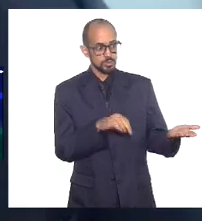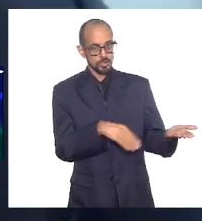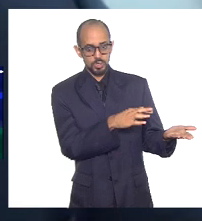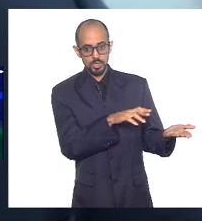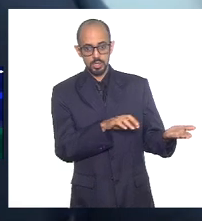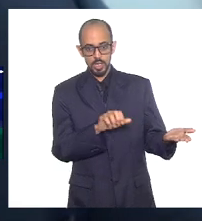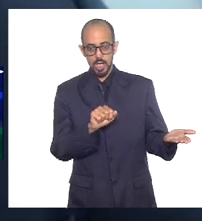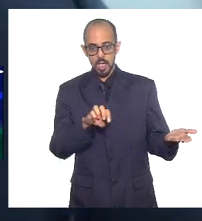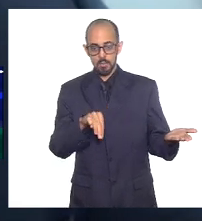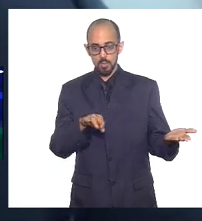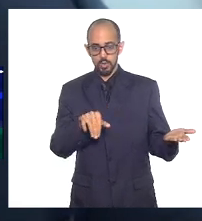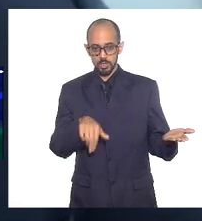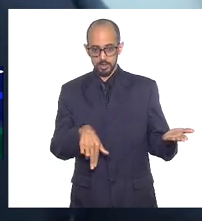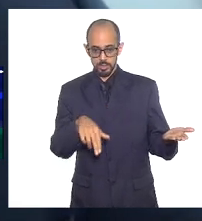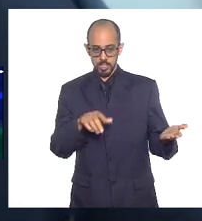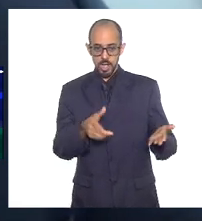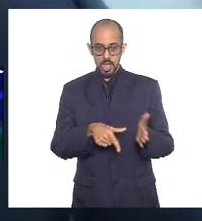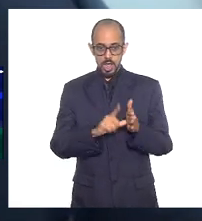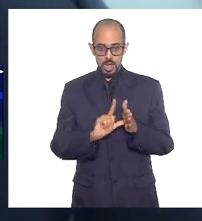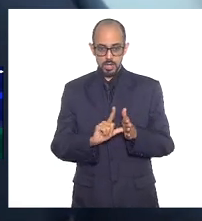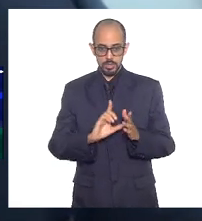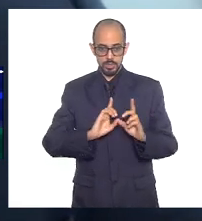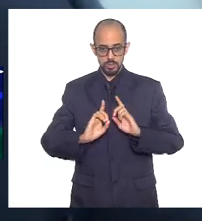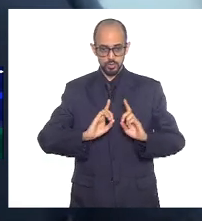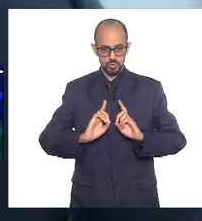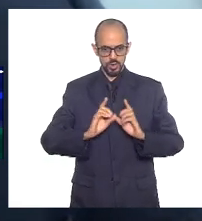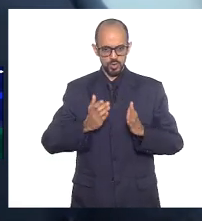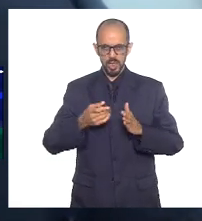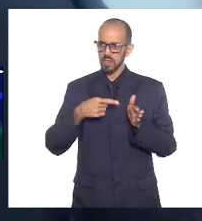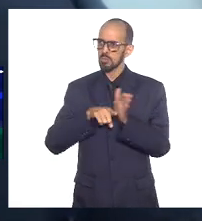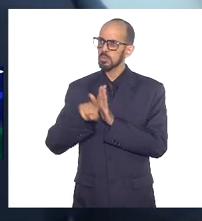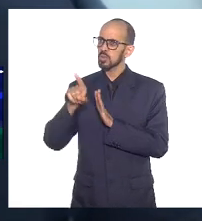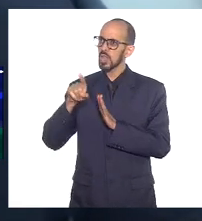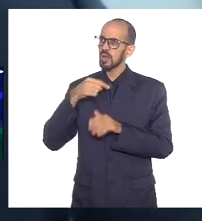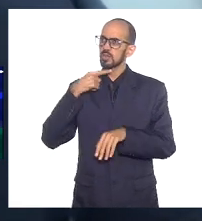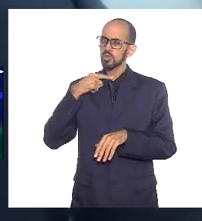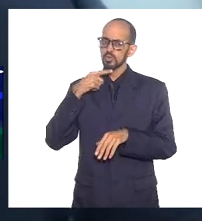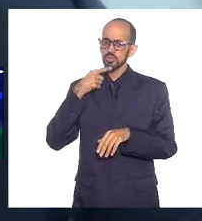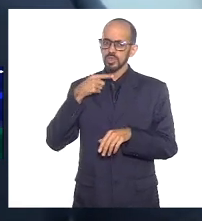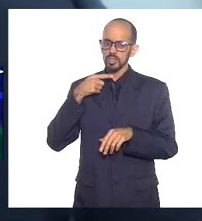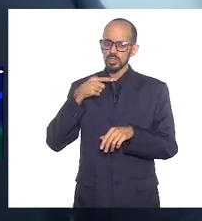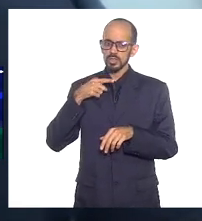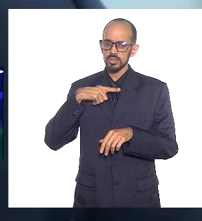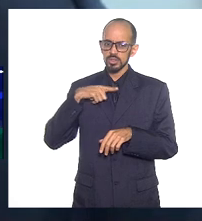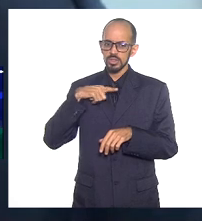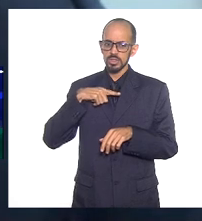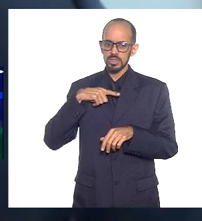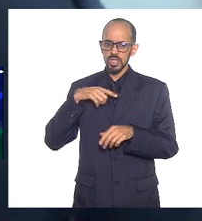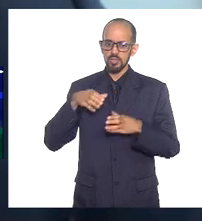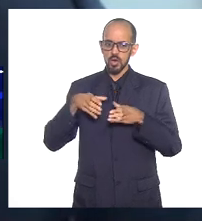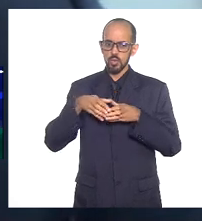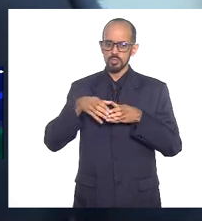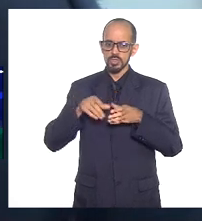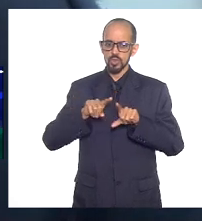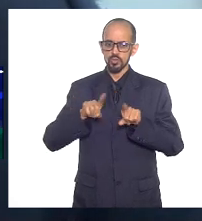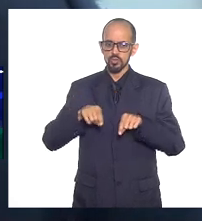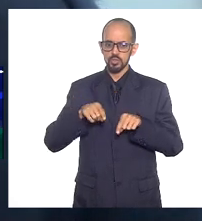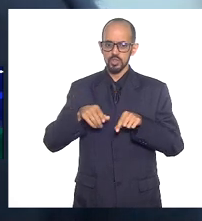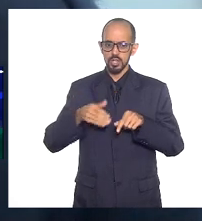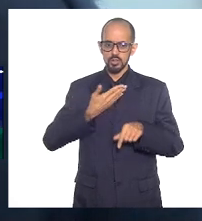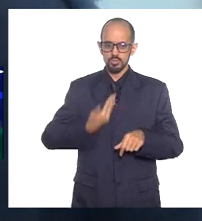percebi, antes da discussão, fazer um questionamento, Vossa Excelência. Houve o parecer da comissão de servidores nesse item, presidente?